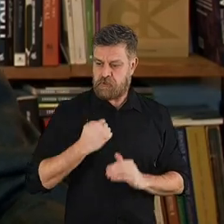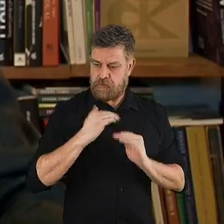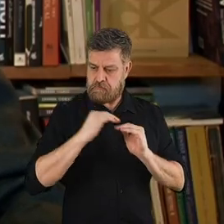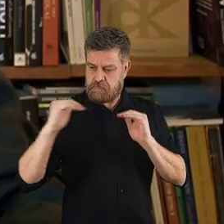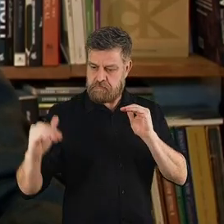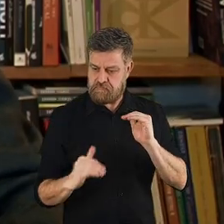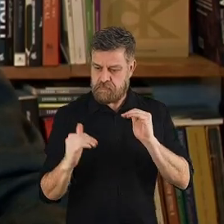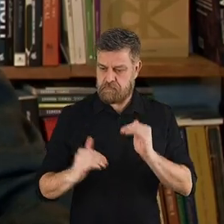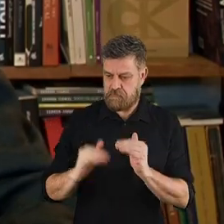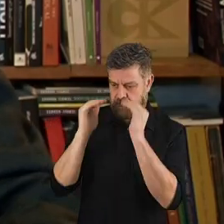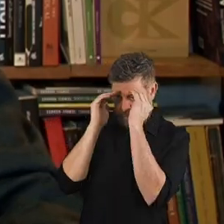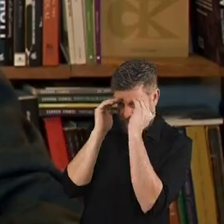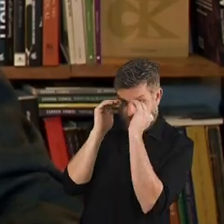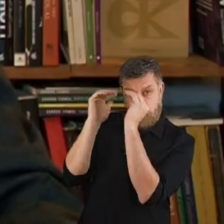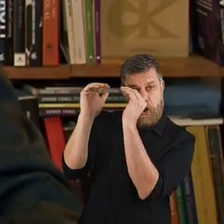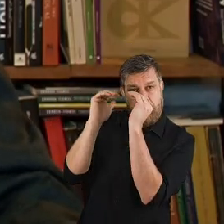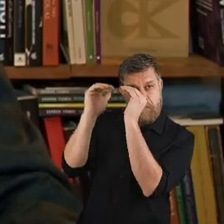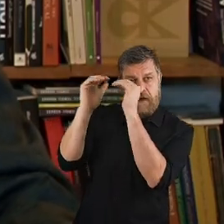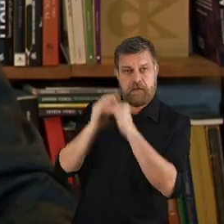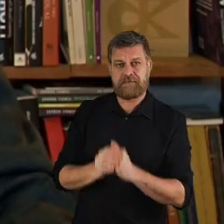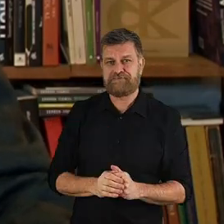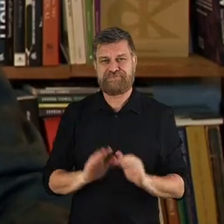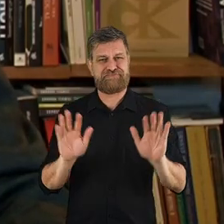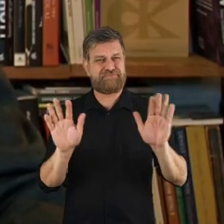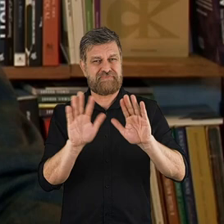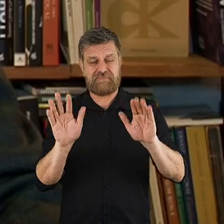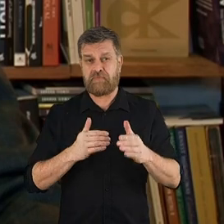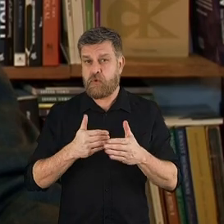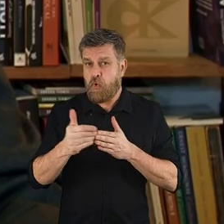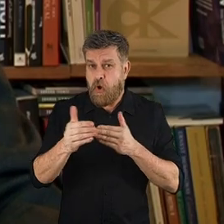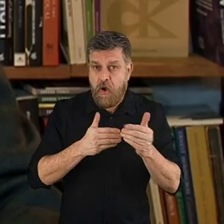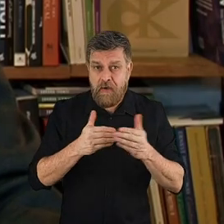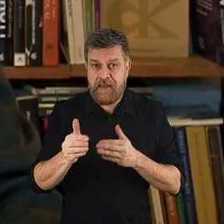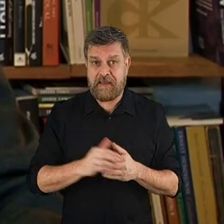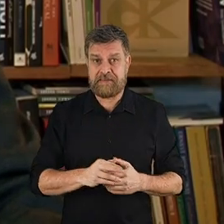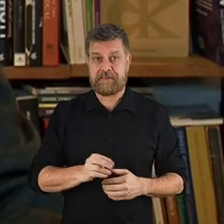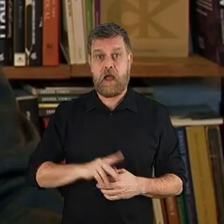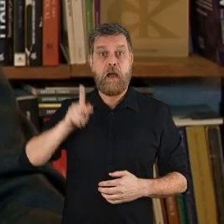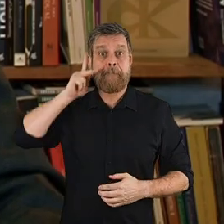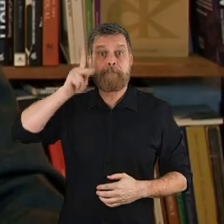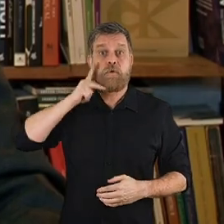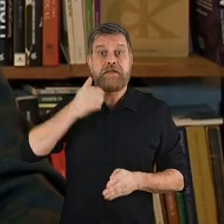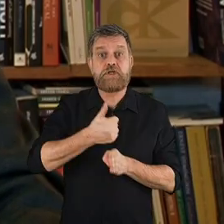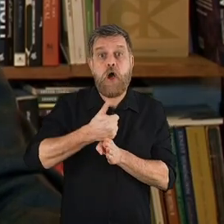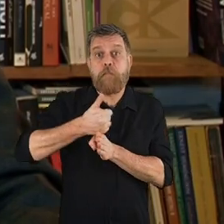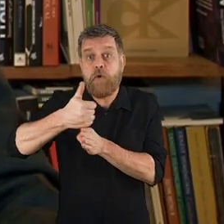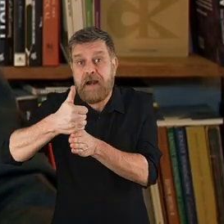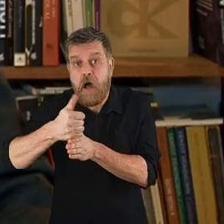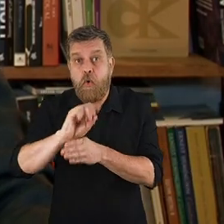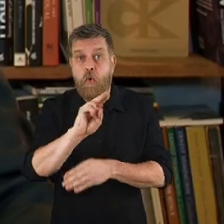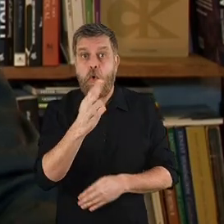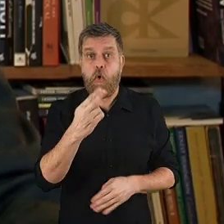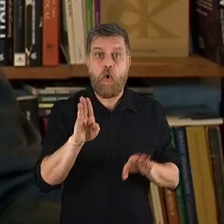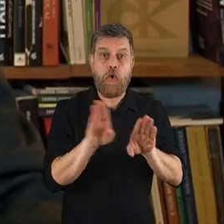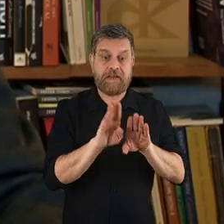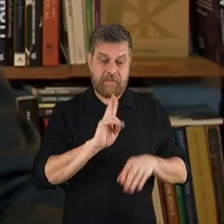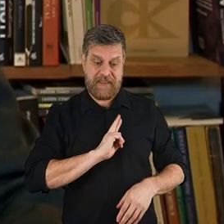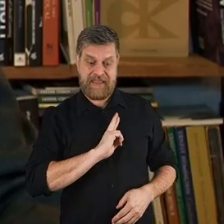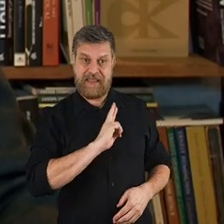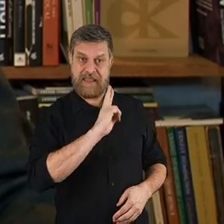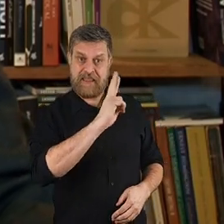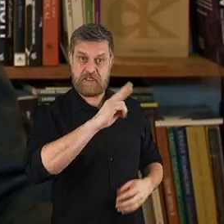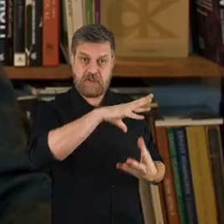se estabelece hierarquicamente sobre os demais, seja ele de natureza político-moral, seja ele de natureza